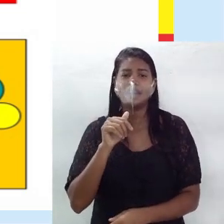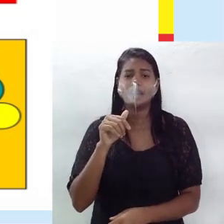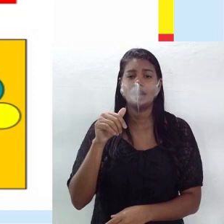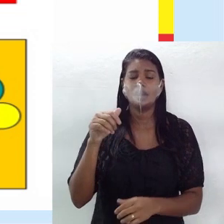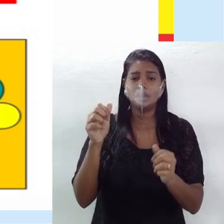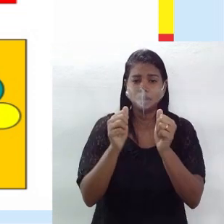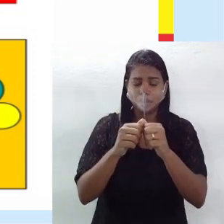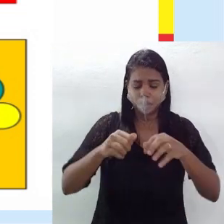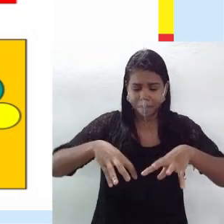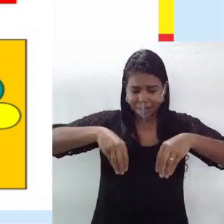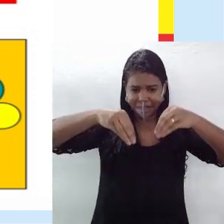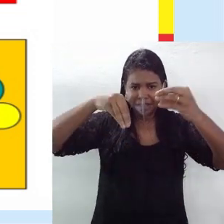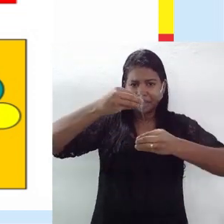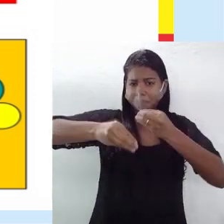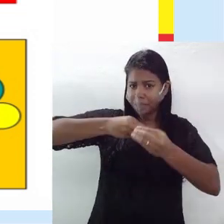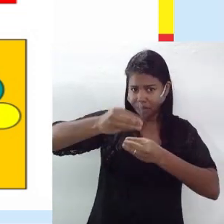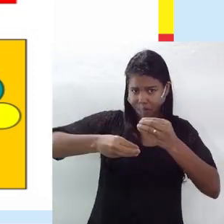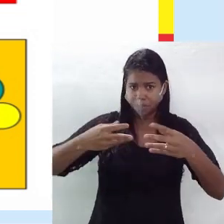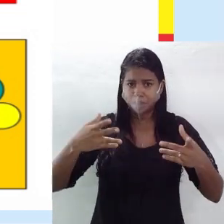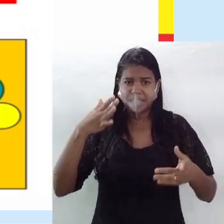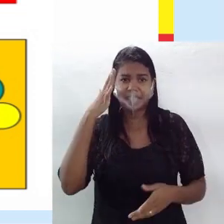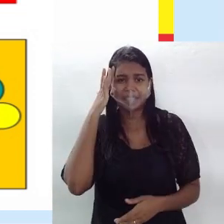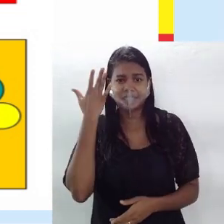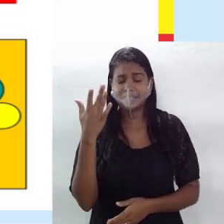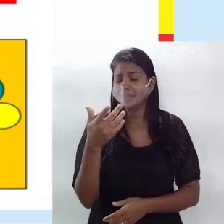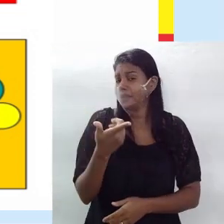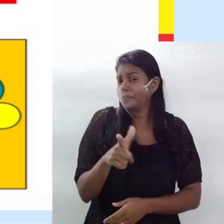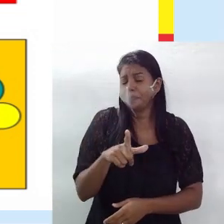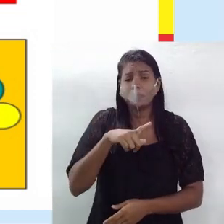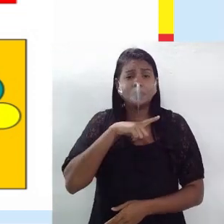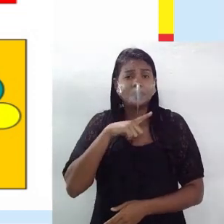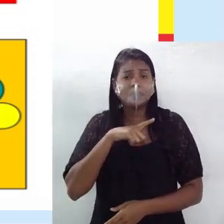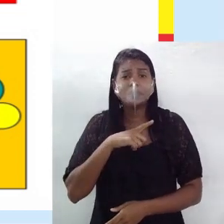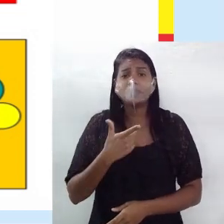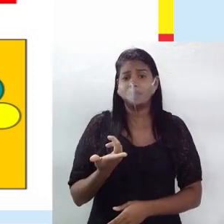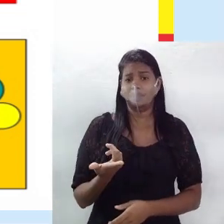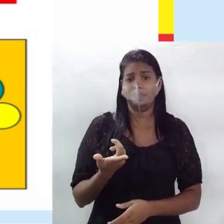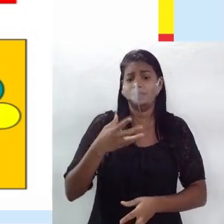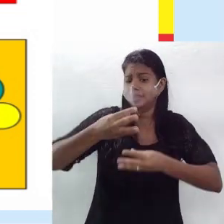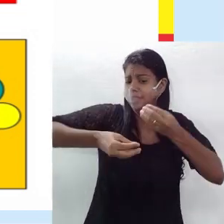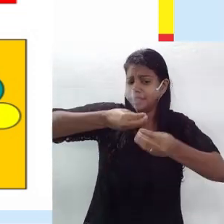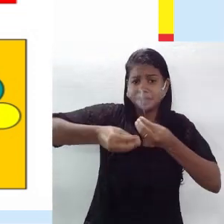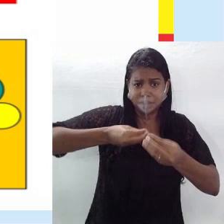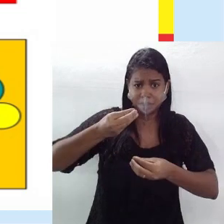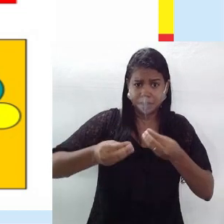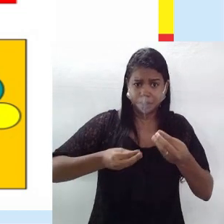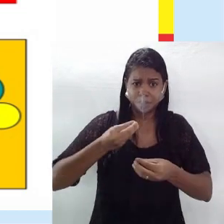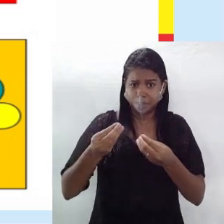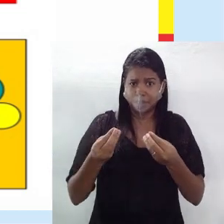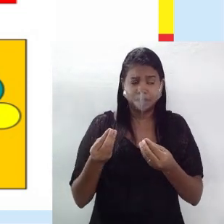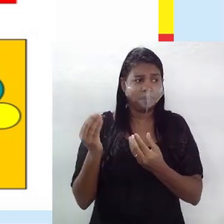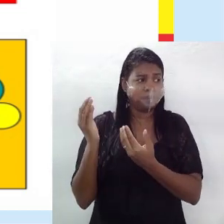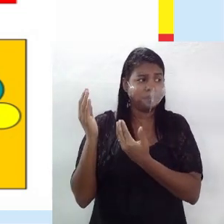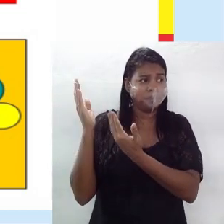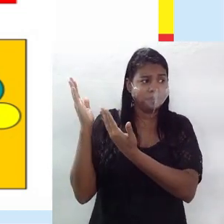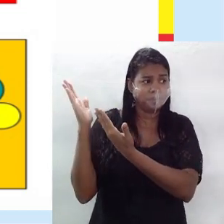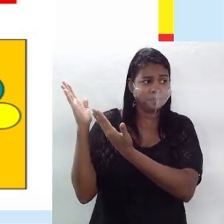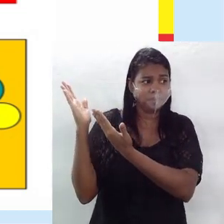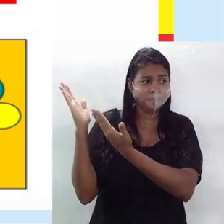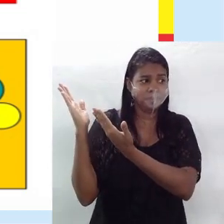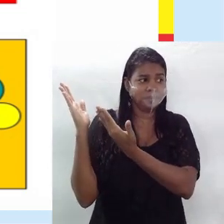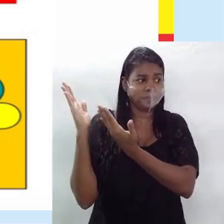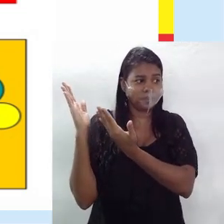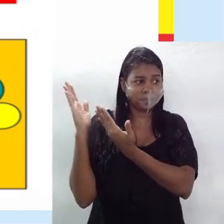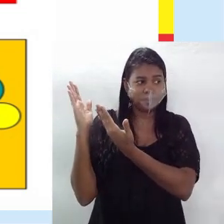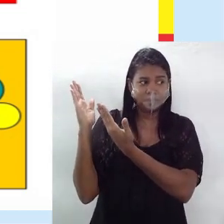ou seja, são substâncias que não irão se misturar. Isso é o que a gente